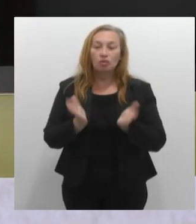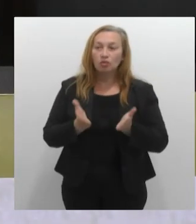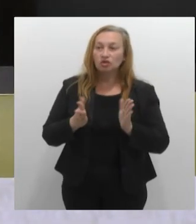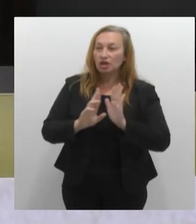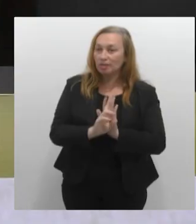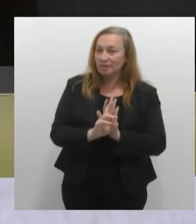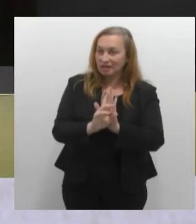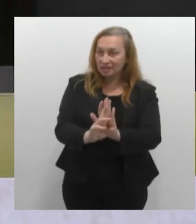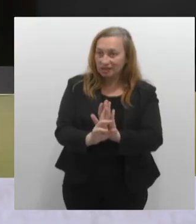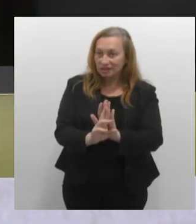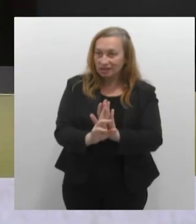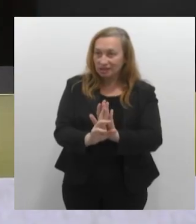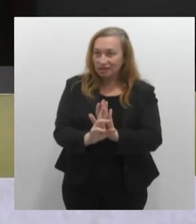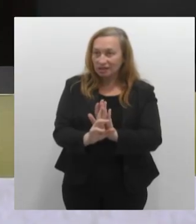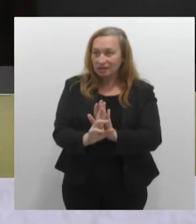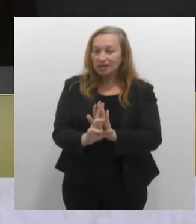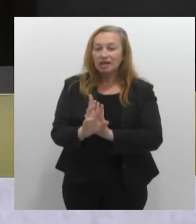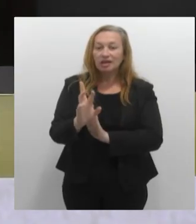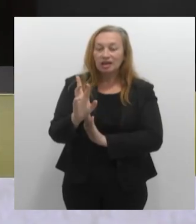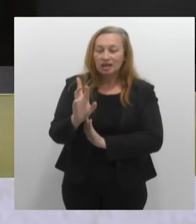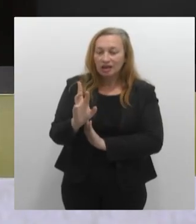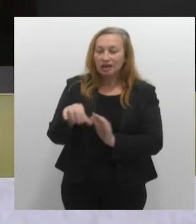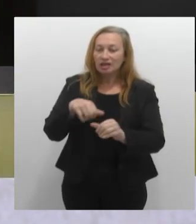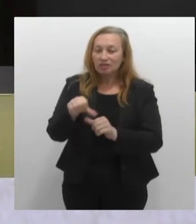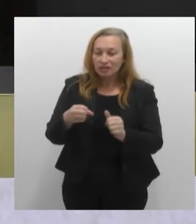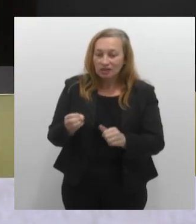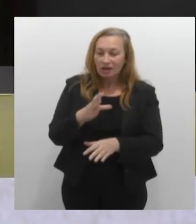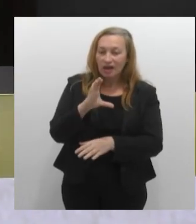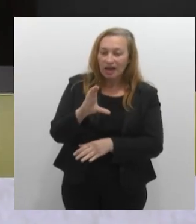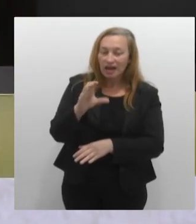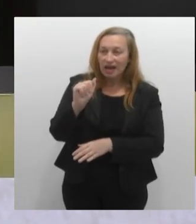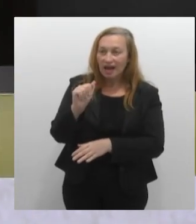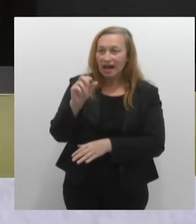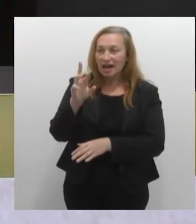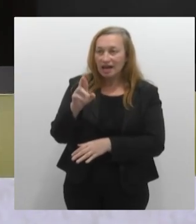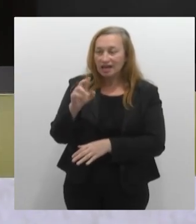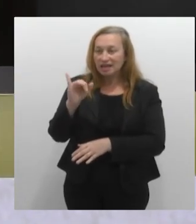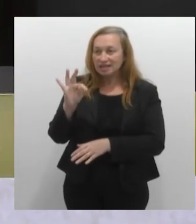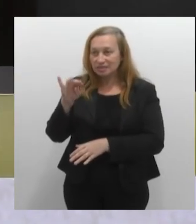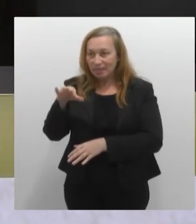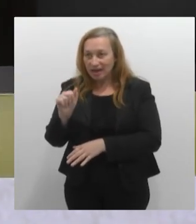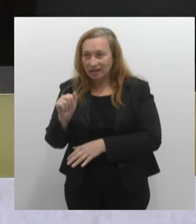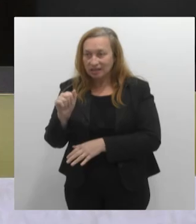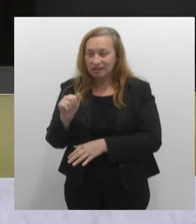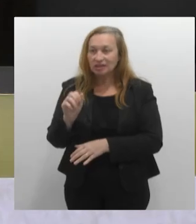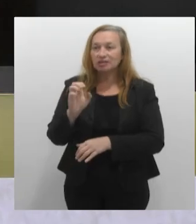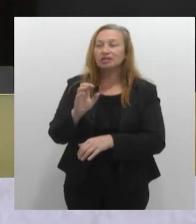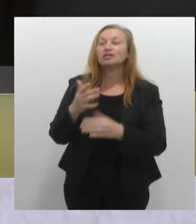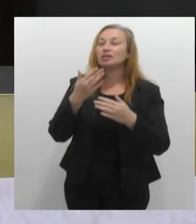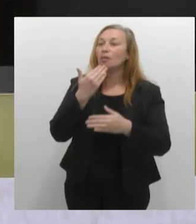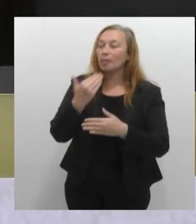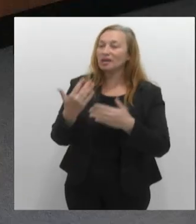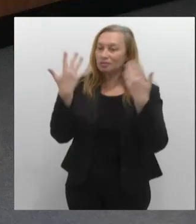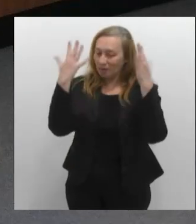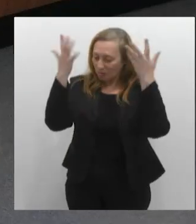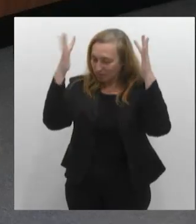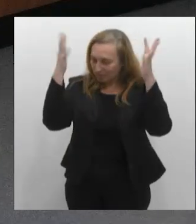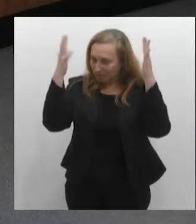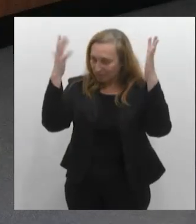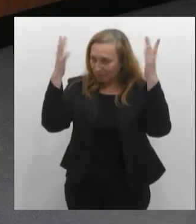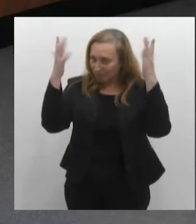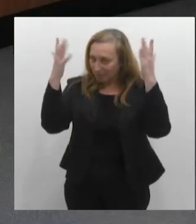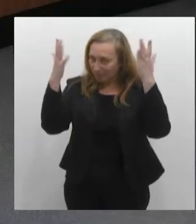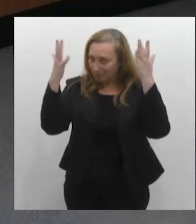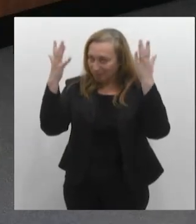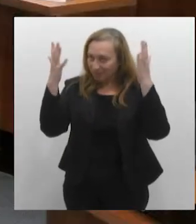representando a Renovação Carismática Católica do Rio de Janeiro, a quem eu peço uma linda e bonita salva de palmas.